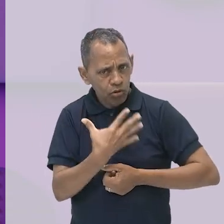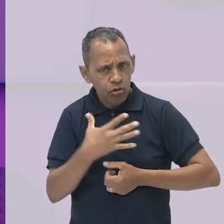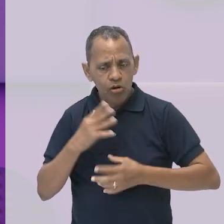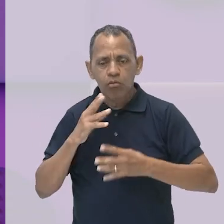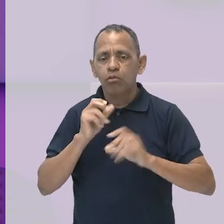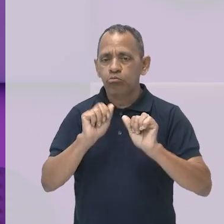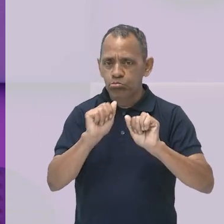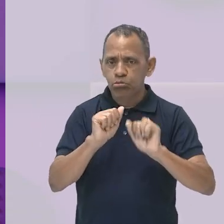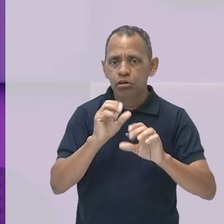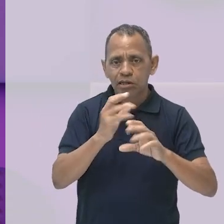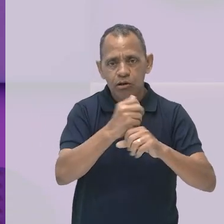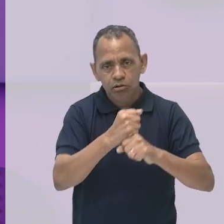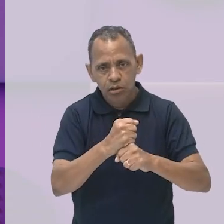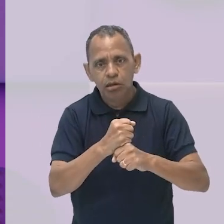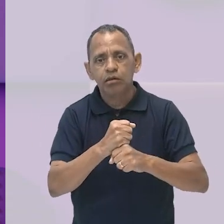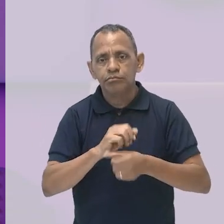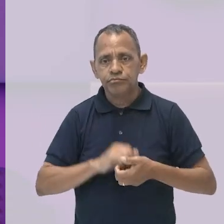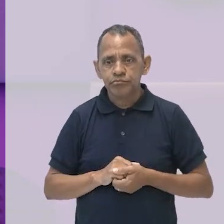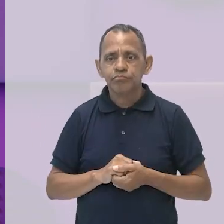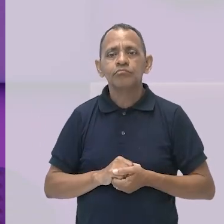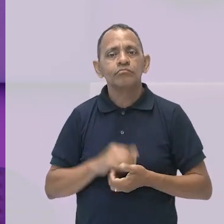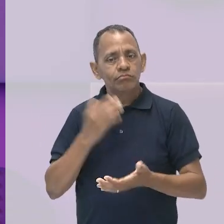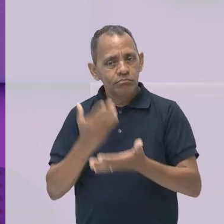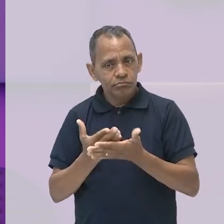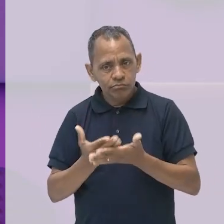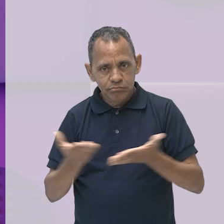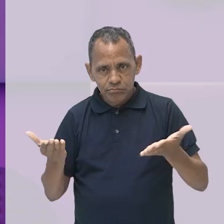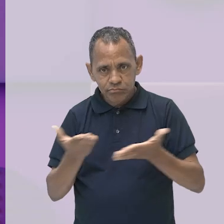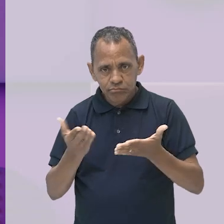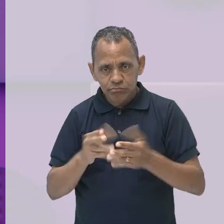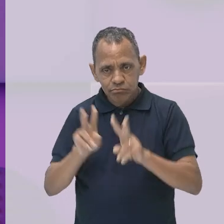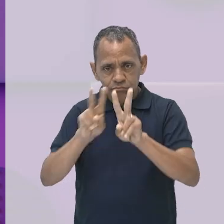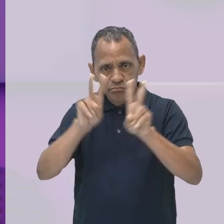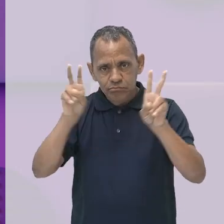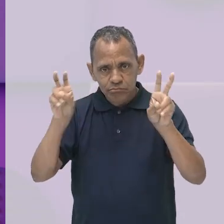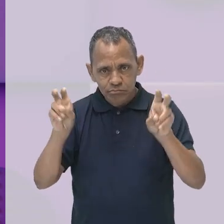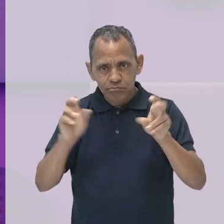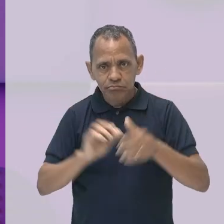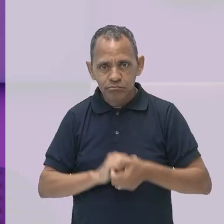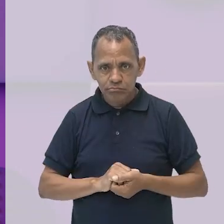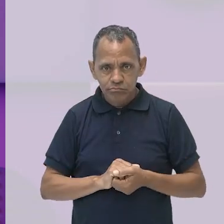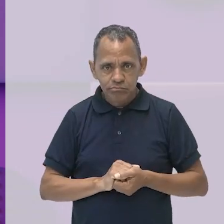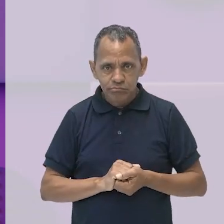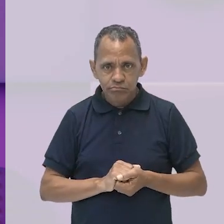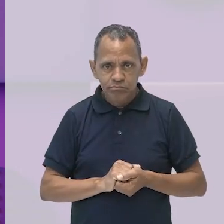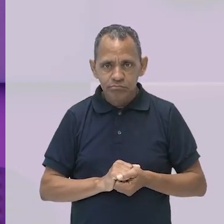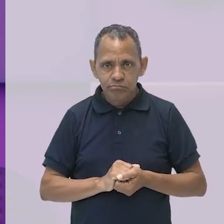o radical. Beleza? Essa foi a nossa aula sobre